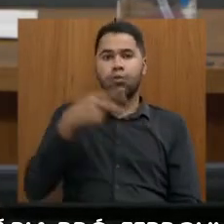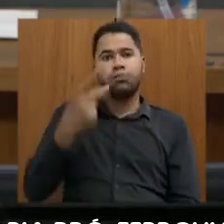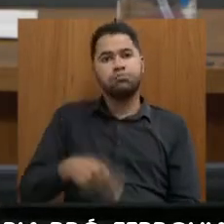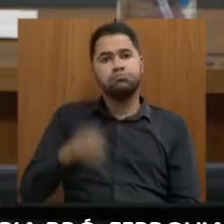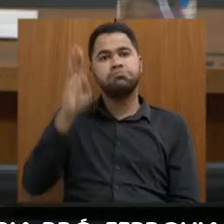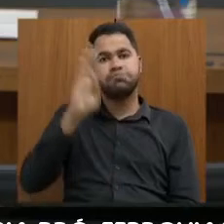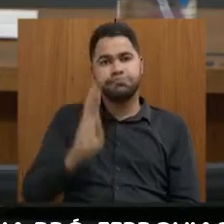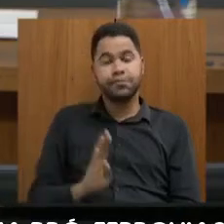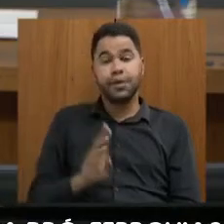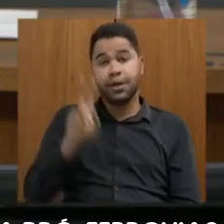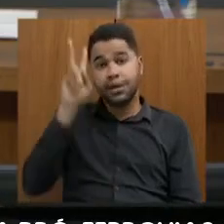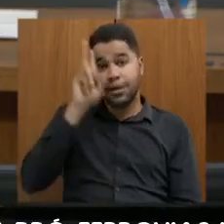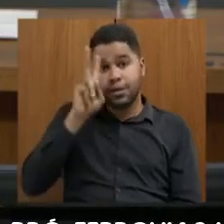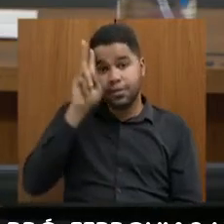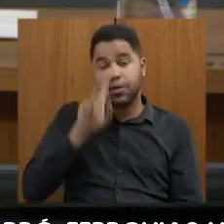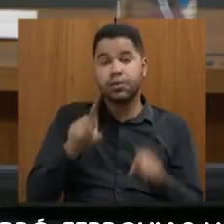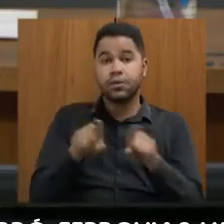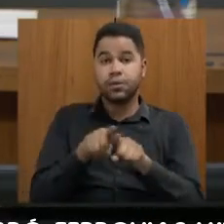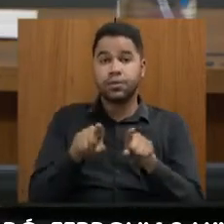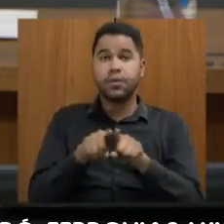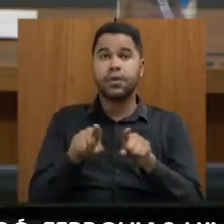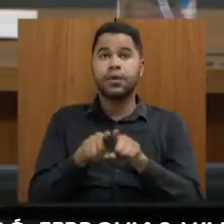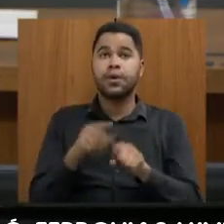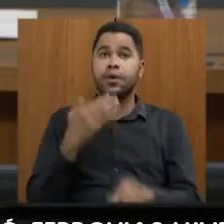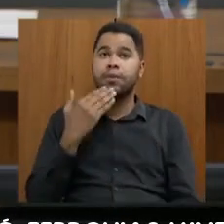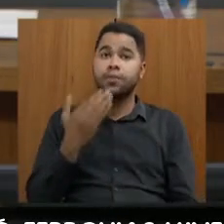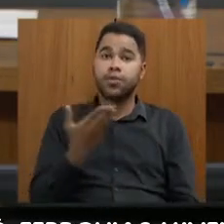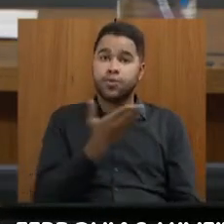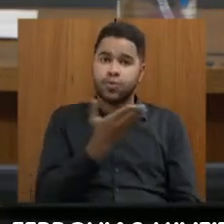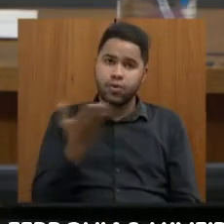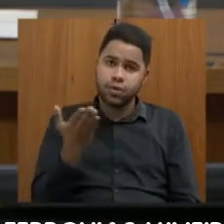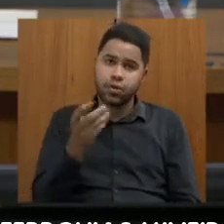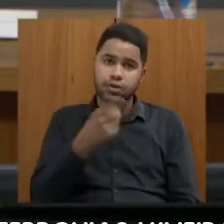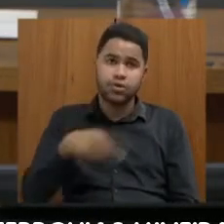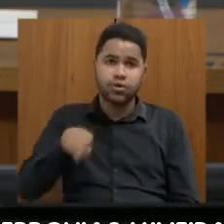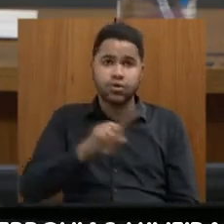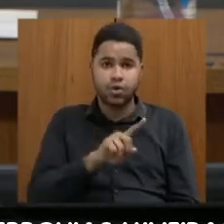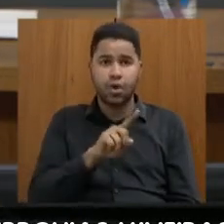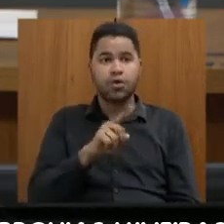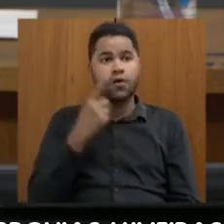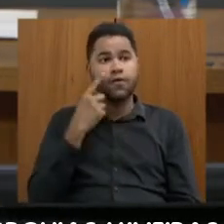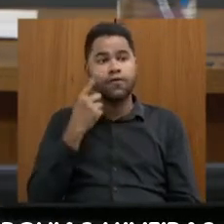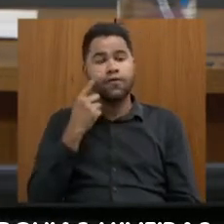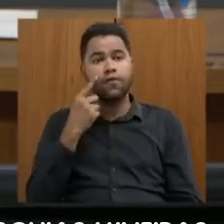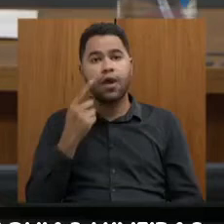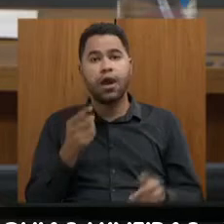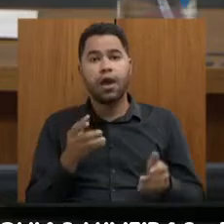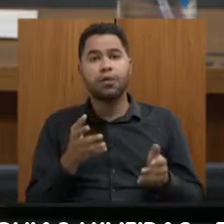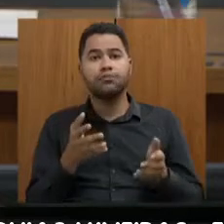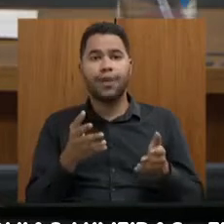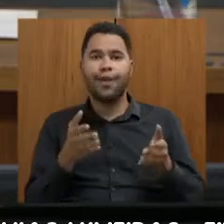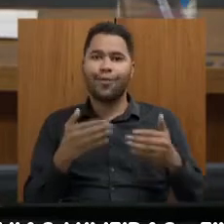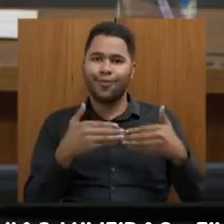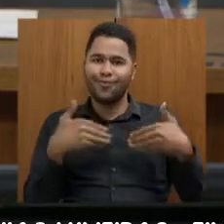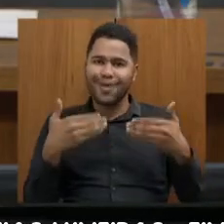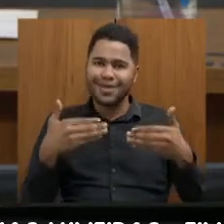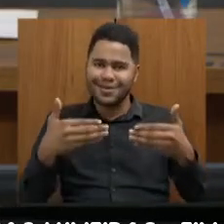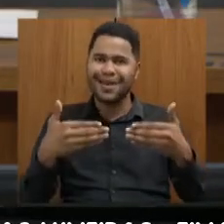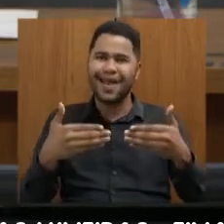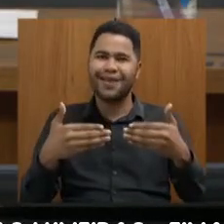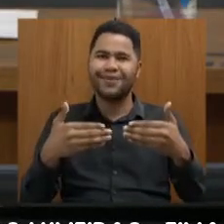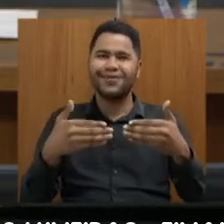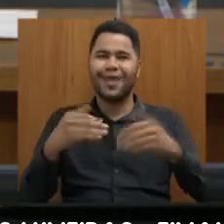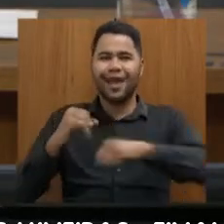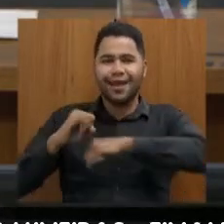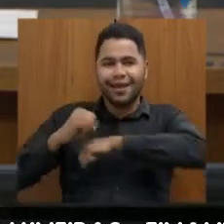Brasil lembrando Inclusive a e pediria ajuda do Senhor explicar desfaço a pressionar o ministério da estrutura nesse sentido que